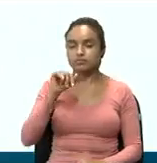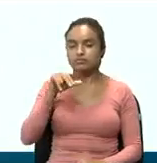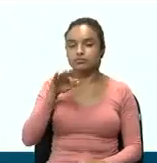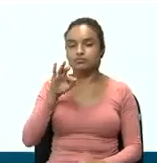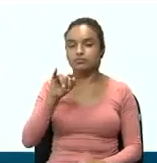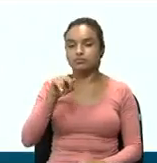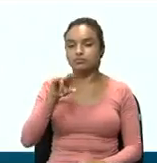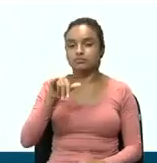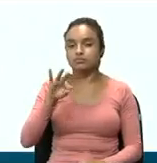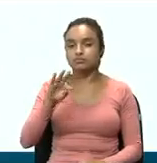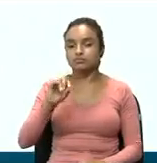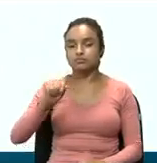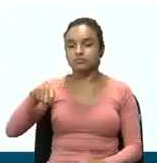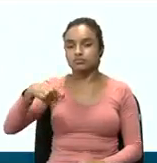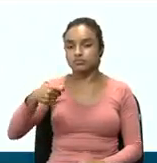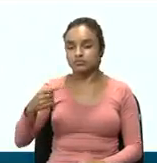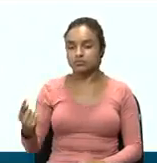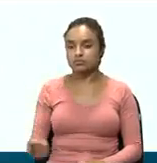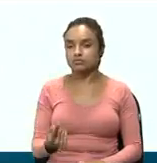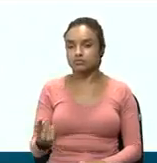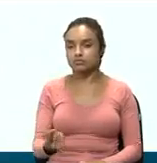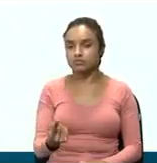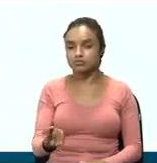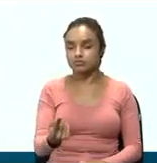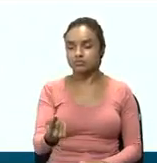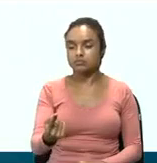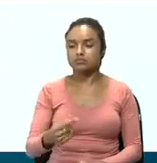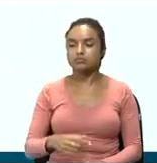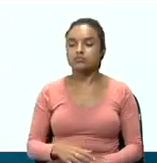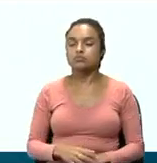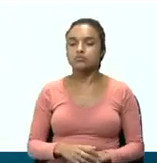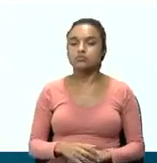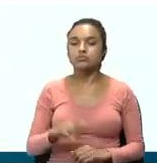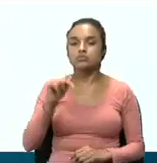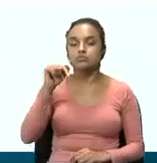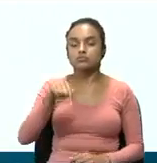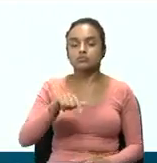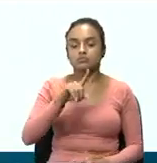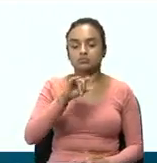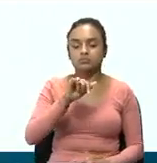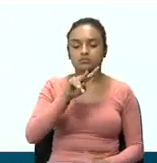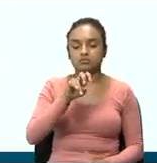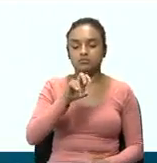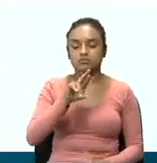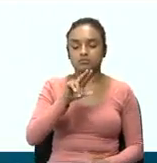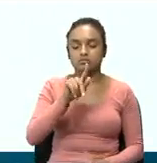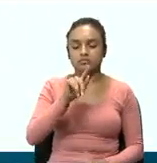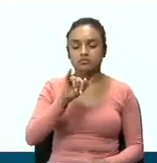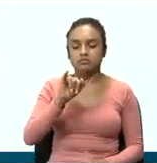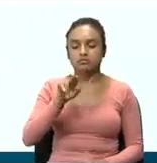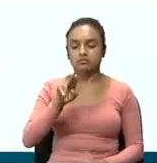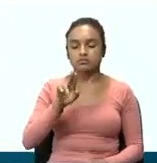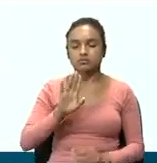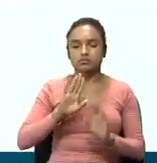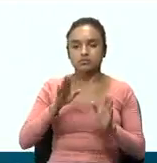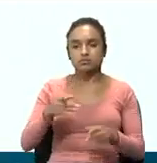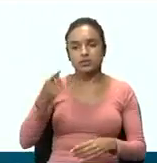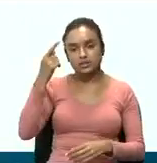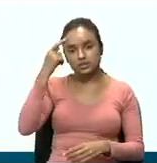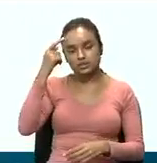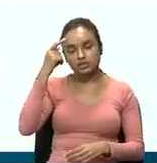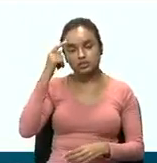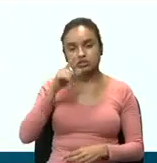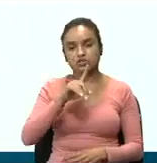aconteceu? A série divergiu. ok? A gente pode então já pensar que a série